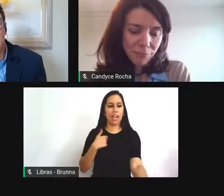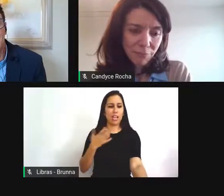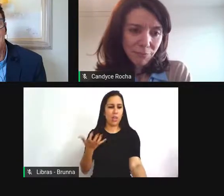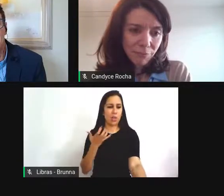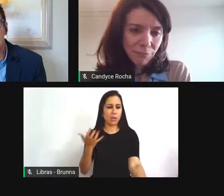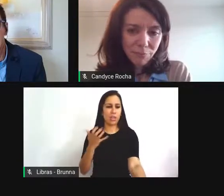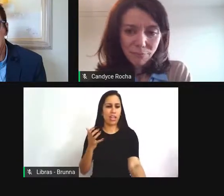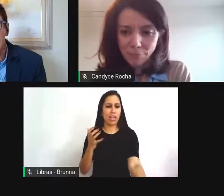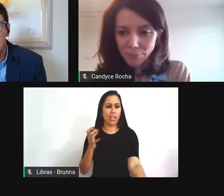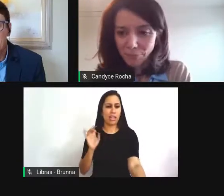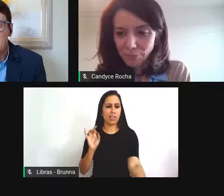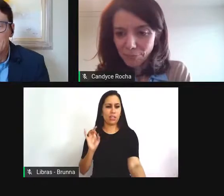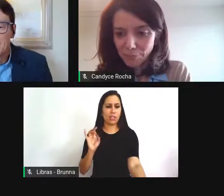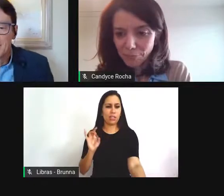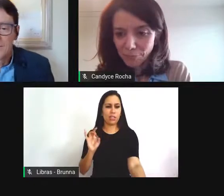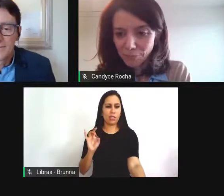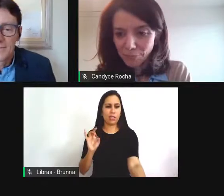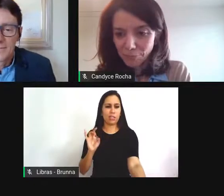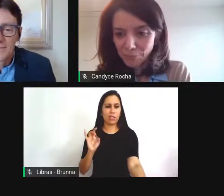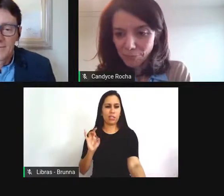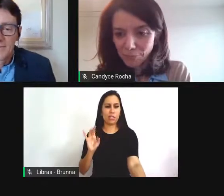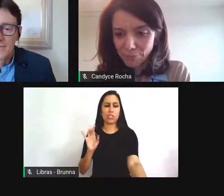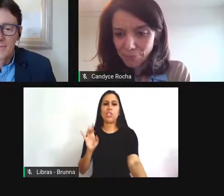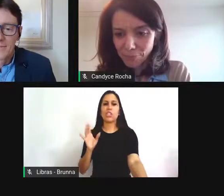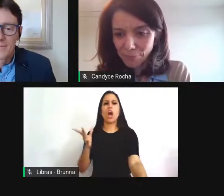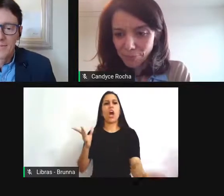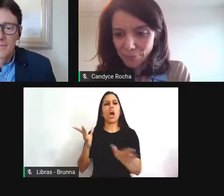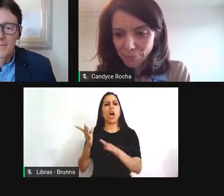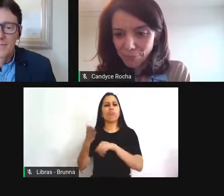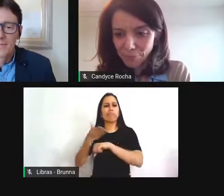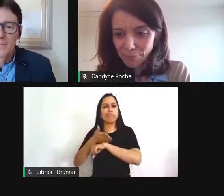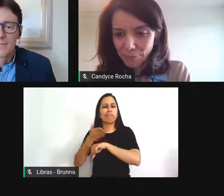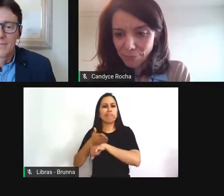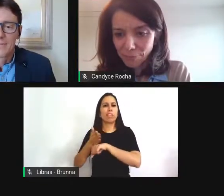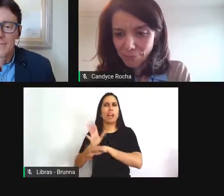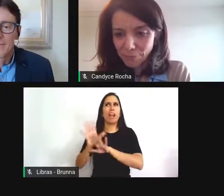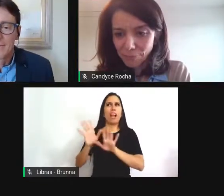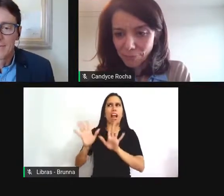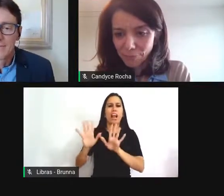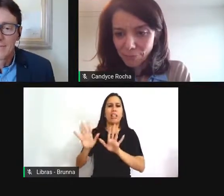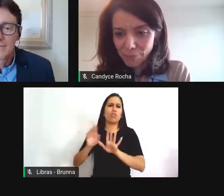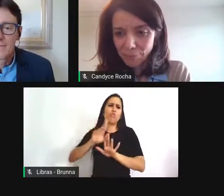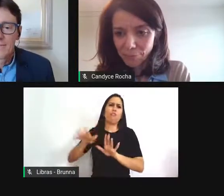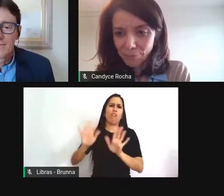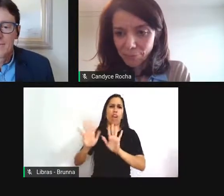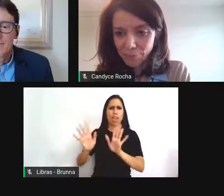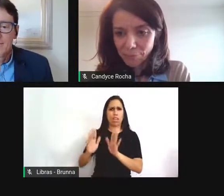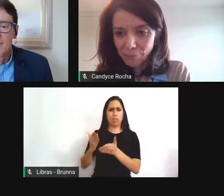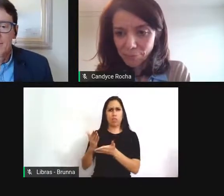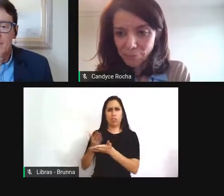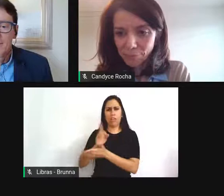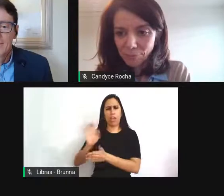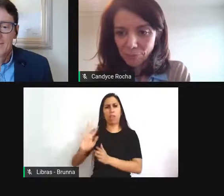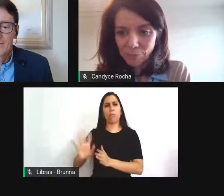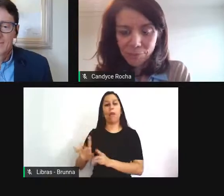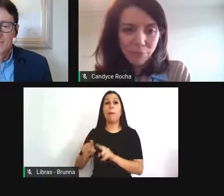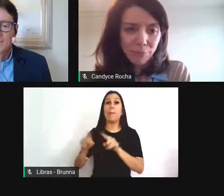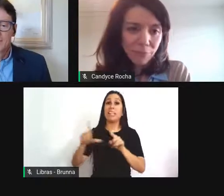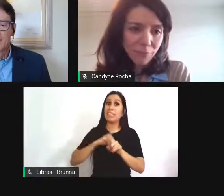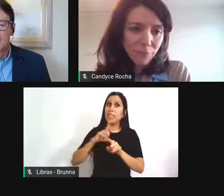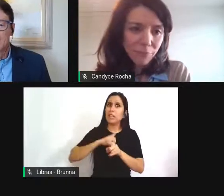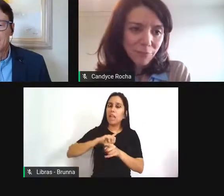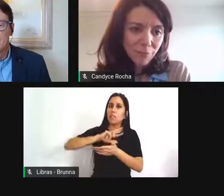na Dados ou na American Political Science Review. Não vai. Aí você vai estar... Agora, você tem uma série de